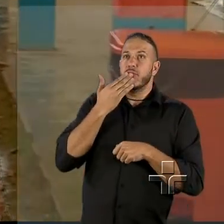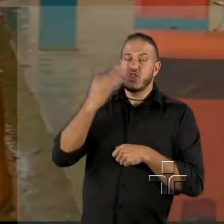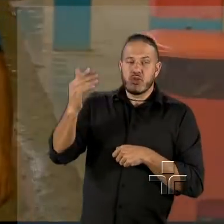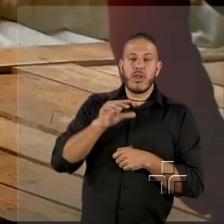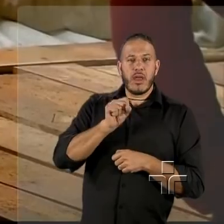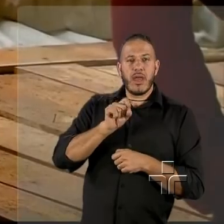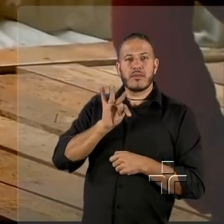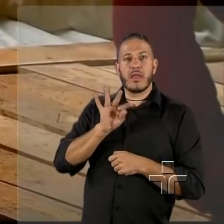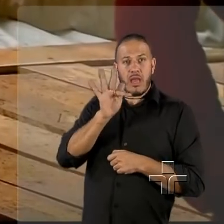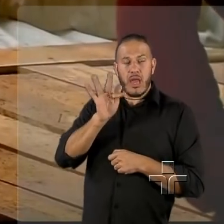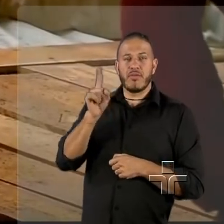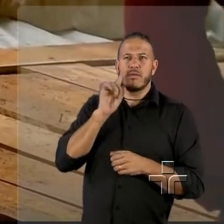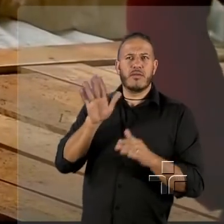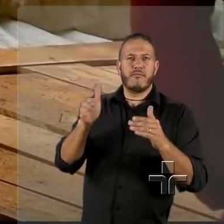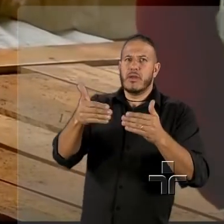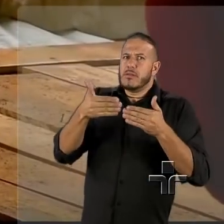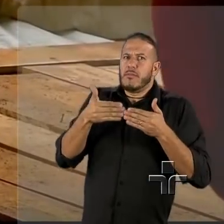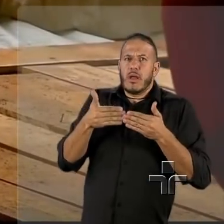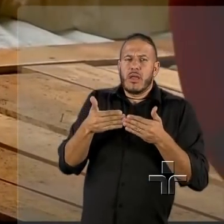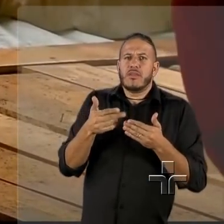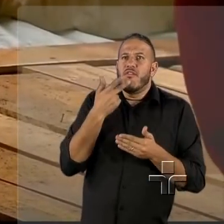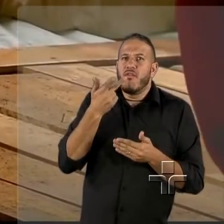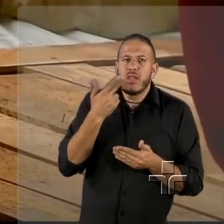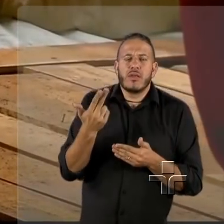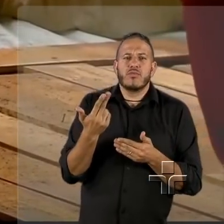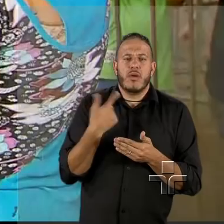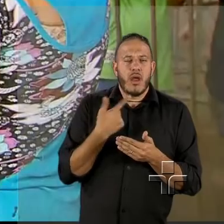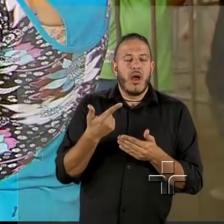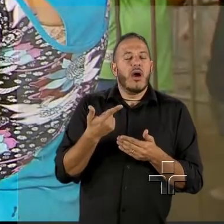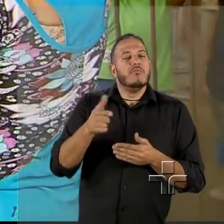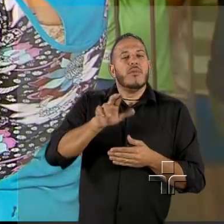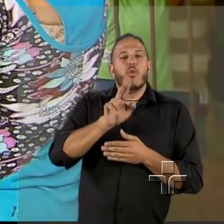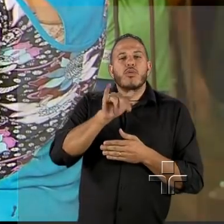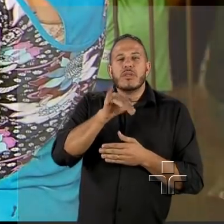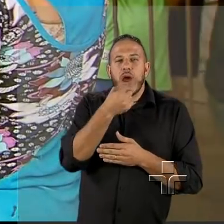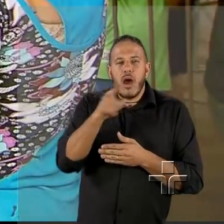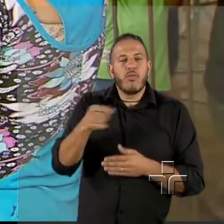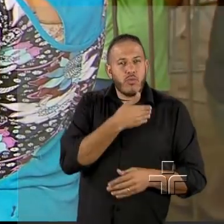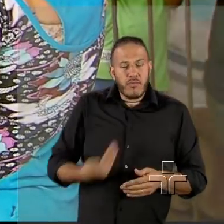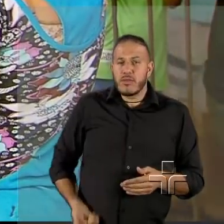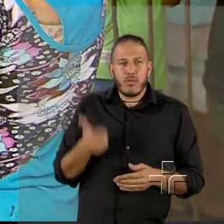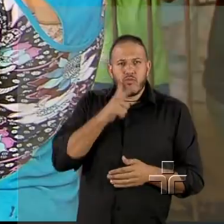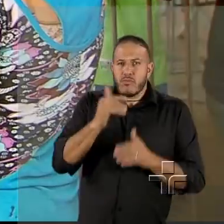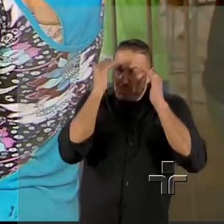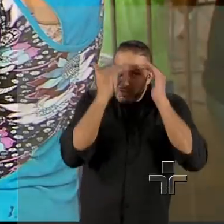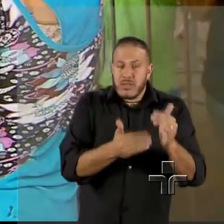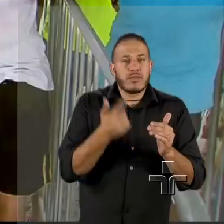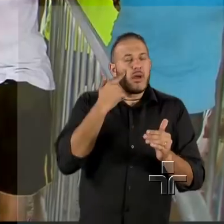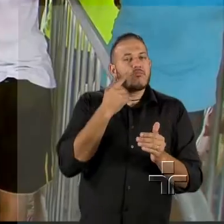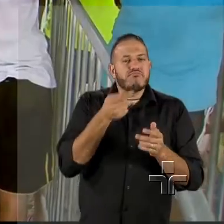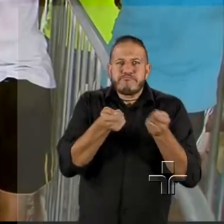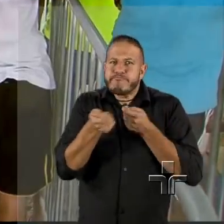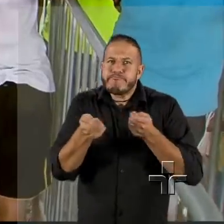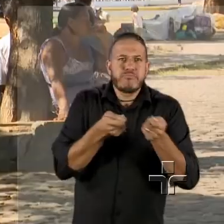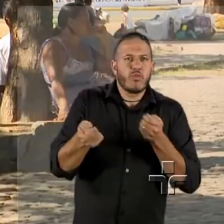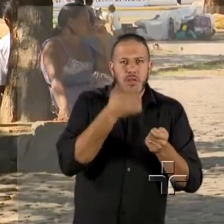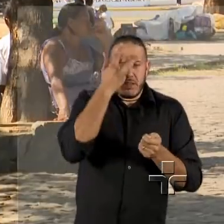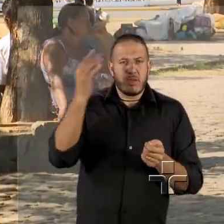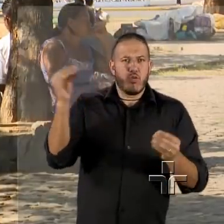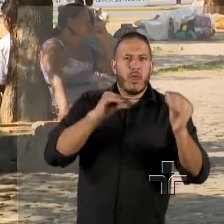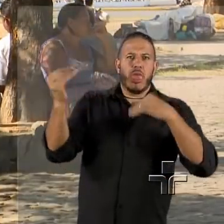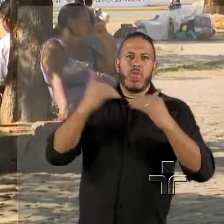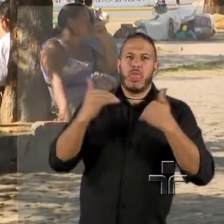aqui no Brasil, a Comissão de Relações Exteriores e Defesa Nacional do Senado criticou a política anti-imigrantes do governo americano. E em